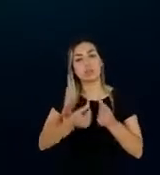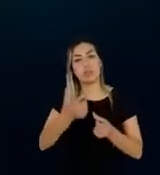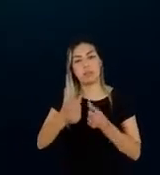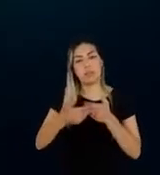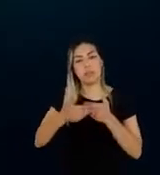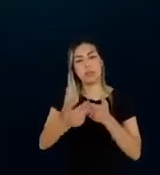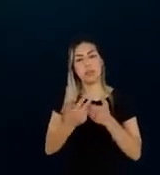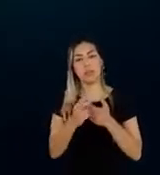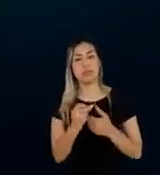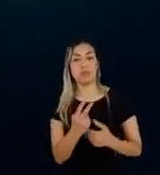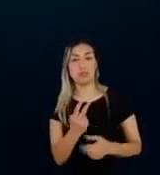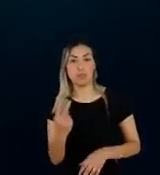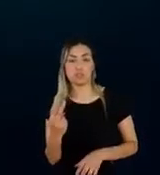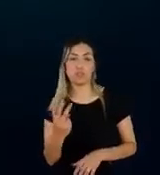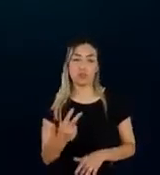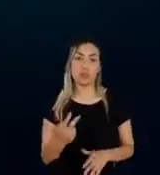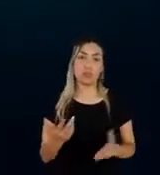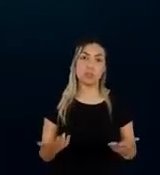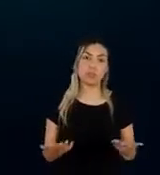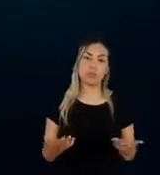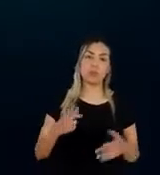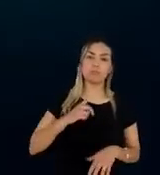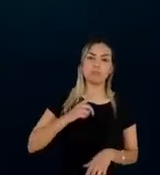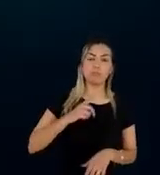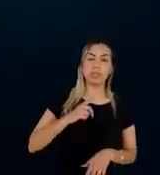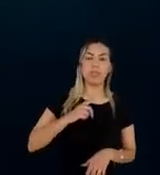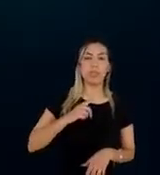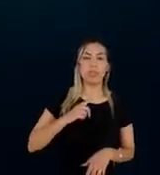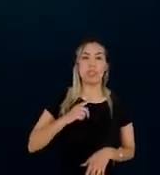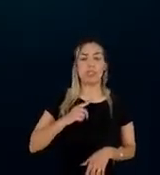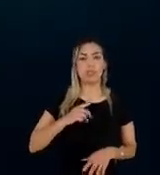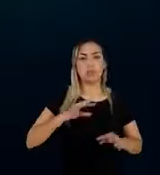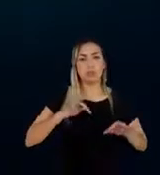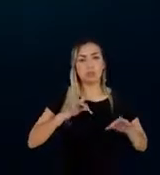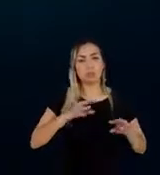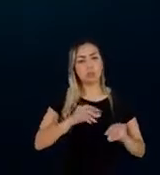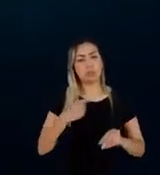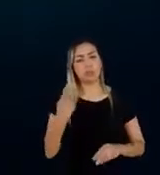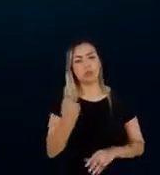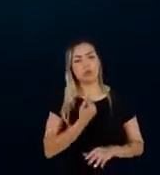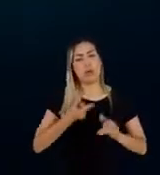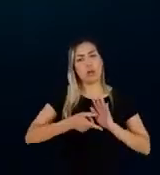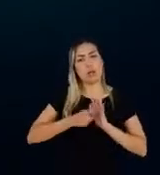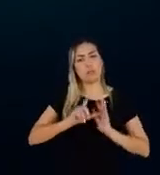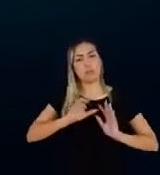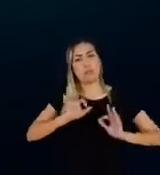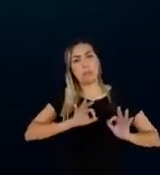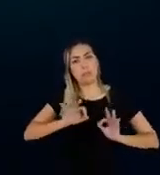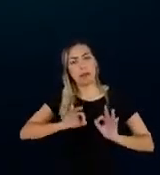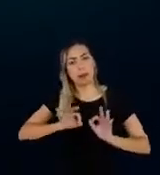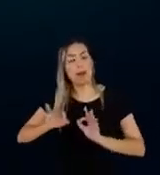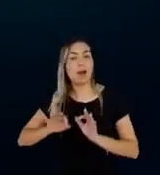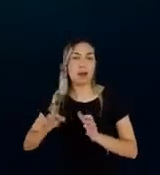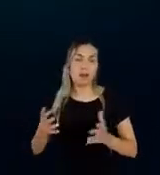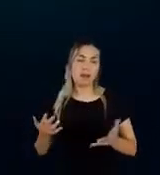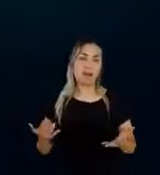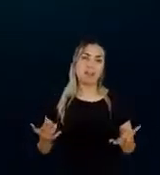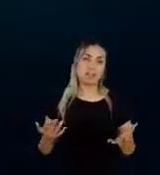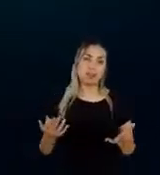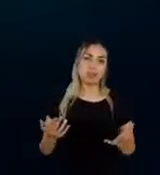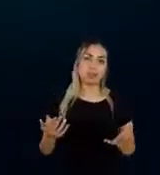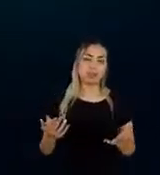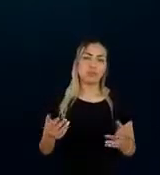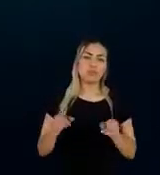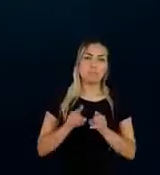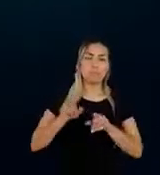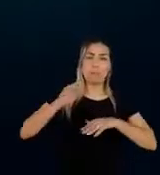2022, e aí então teremos assim todos preparados e realmente em ação a